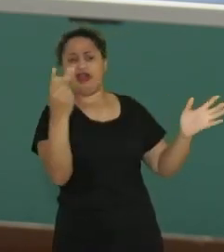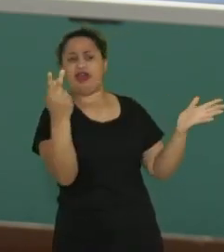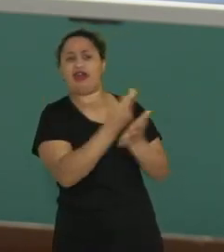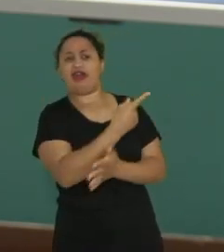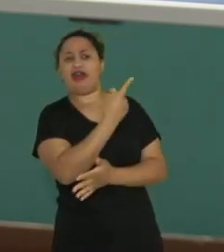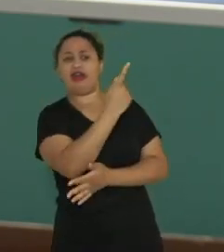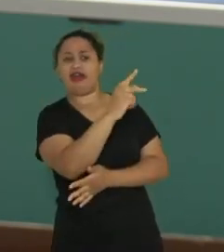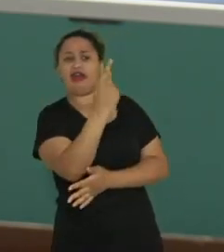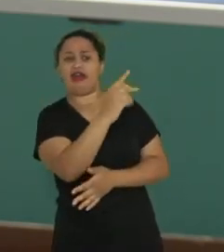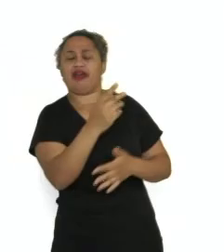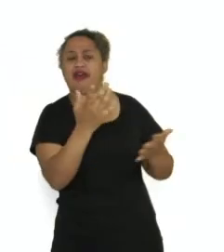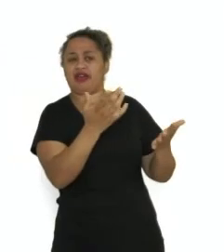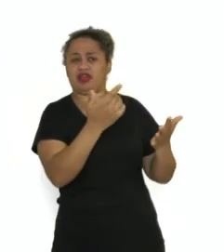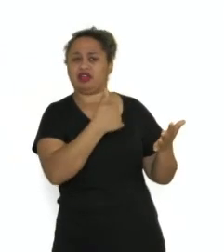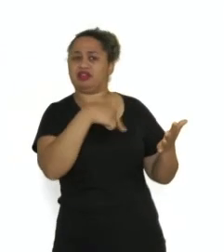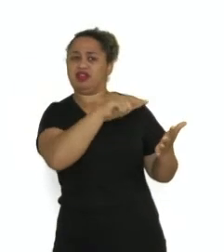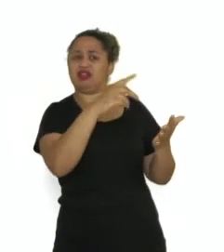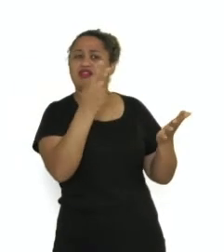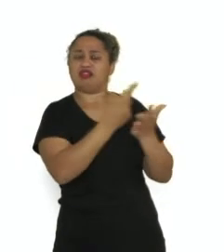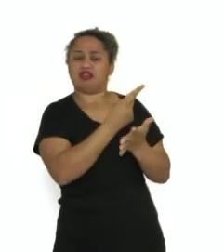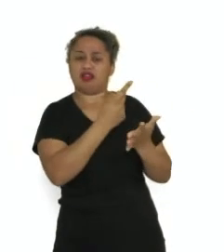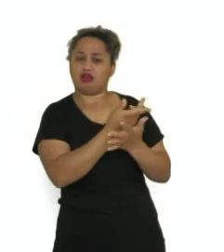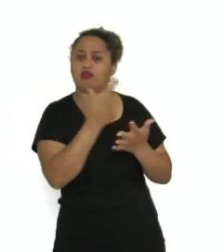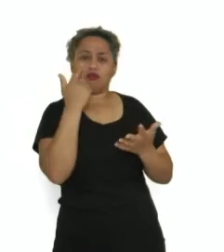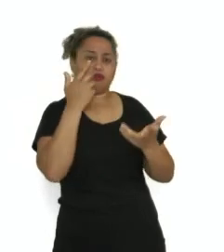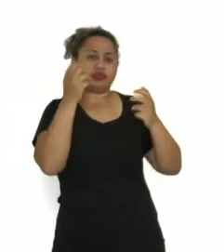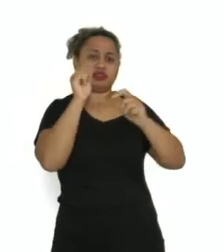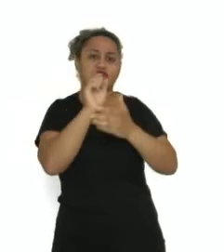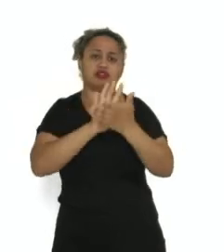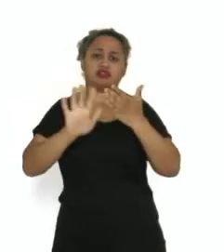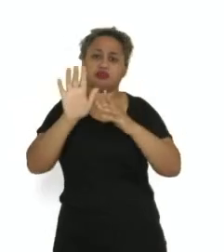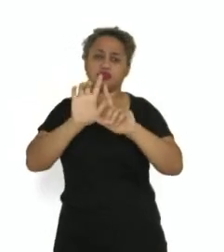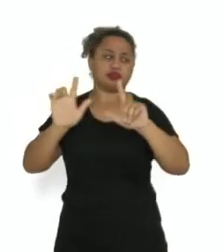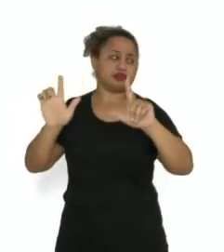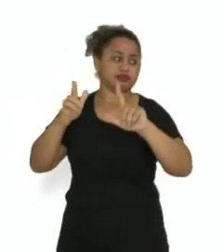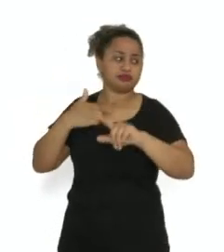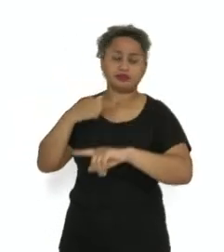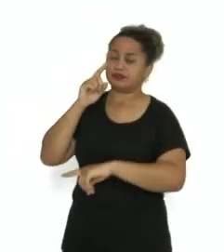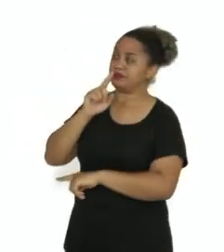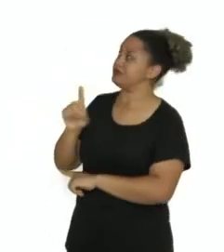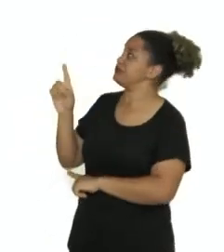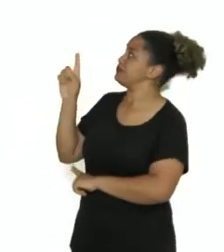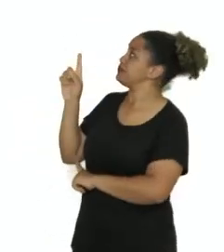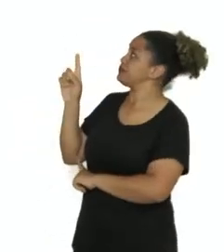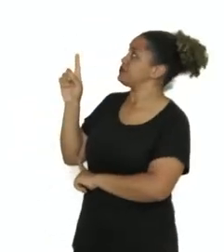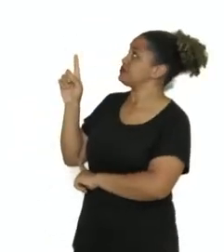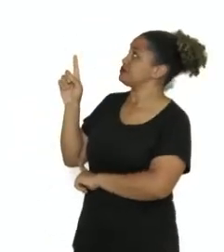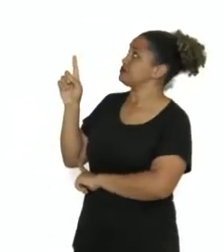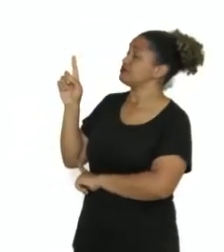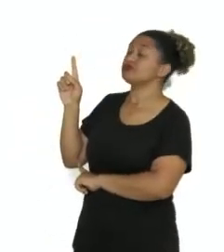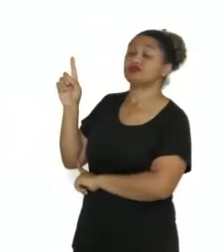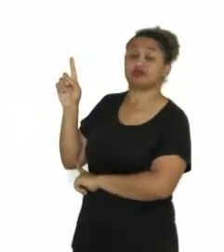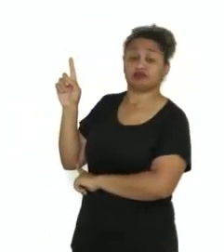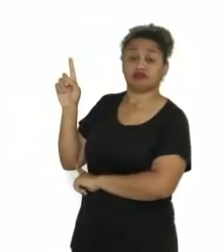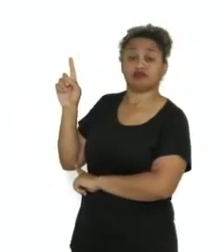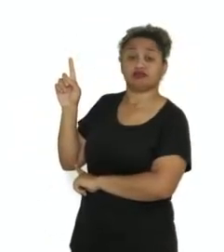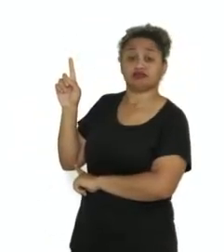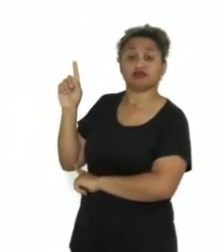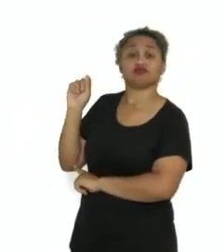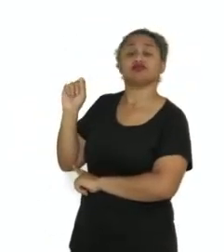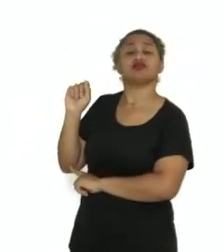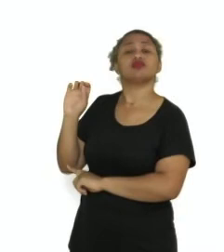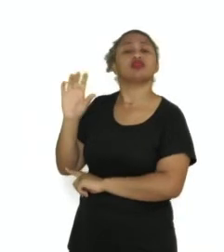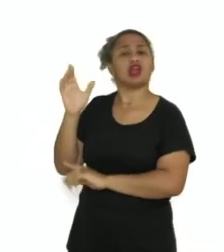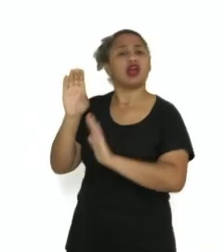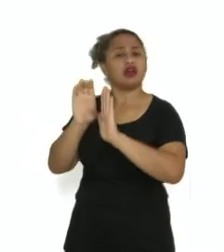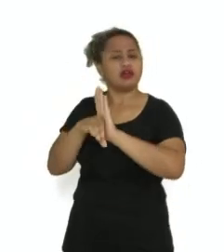aos deuses, né, que os indígenas faziam. Então vejam essa relação de um conceito etnocêntrico. A mesma questão a